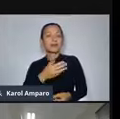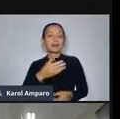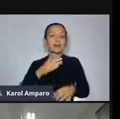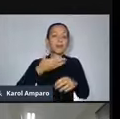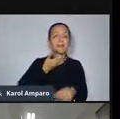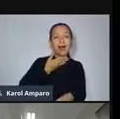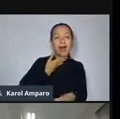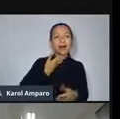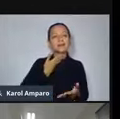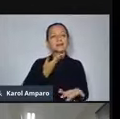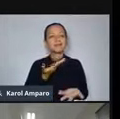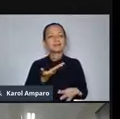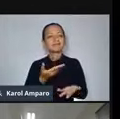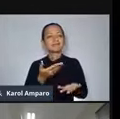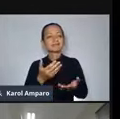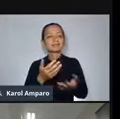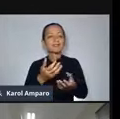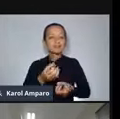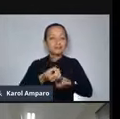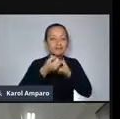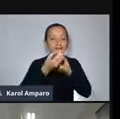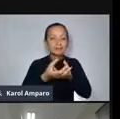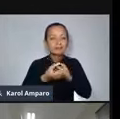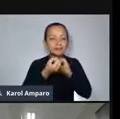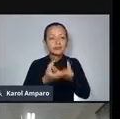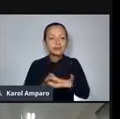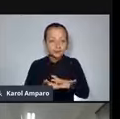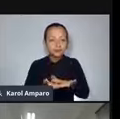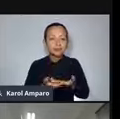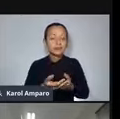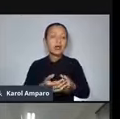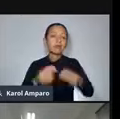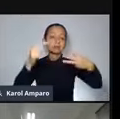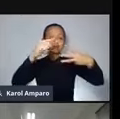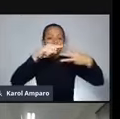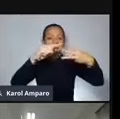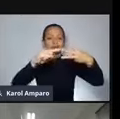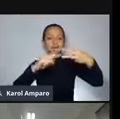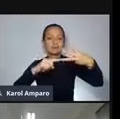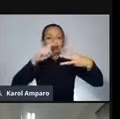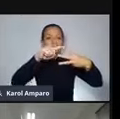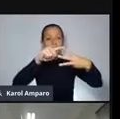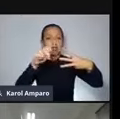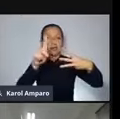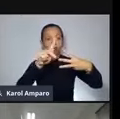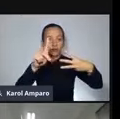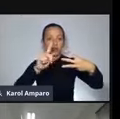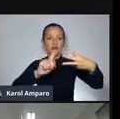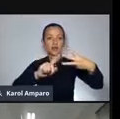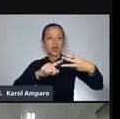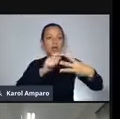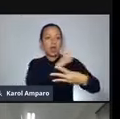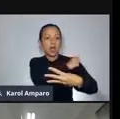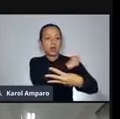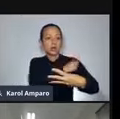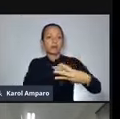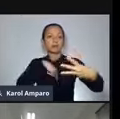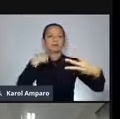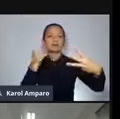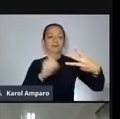vai. Então, acreditem, educador, educando e família. Tá? Porque quando o